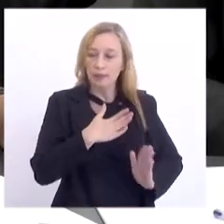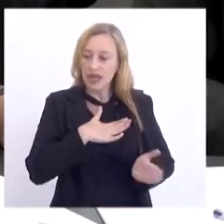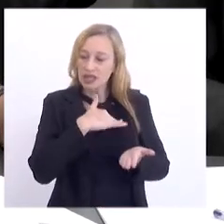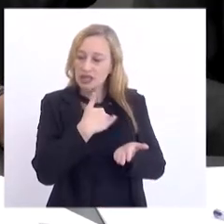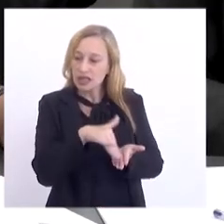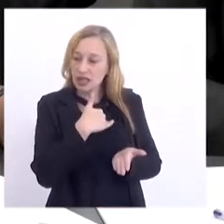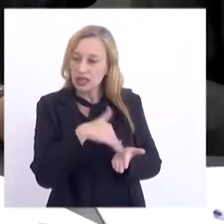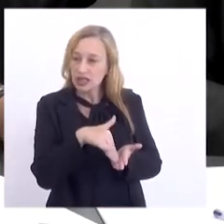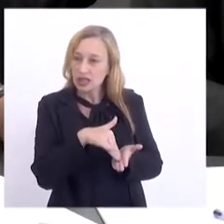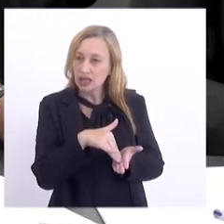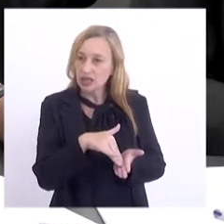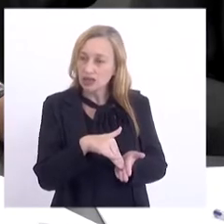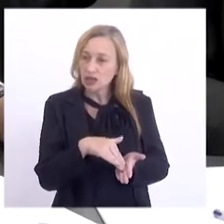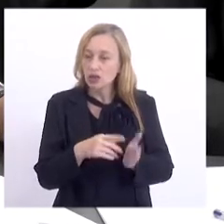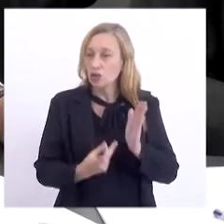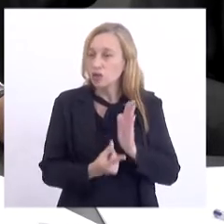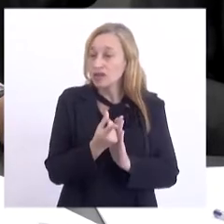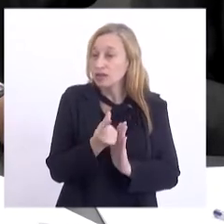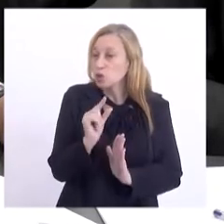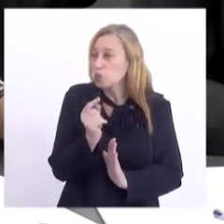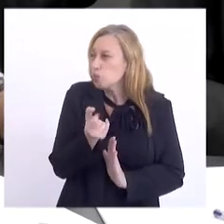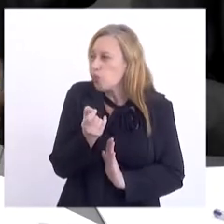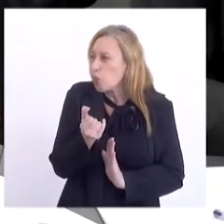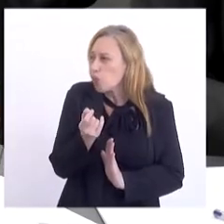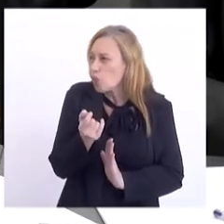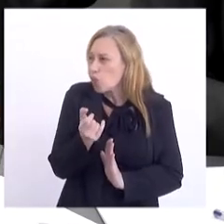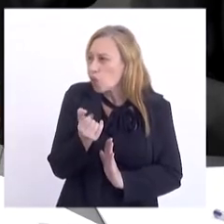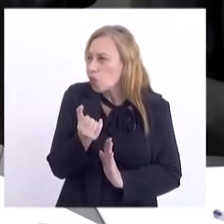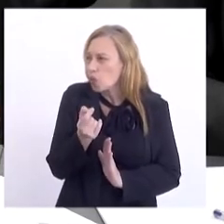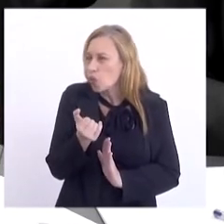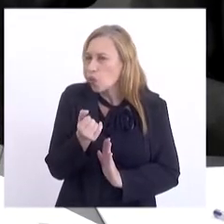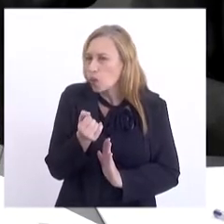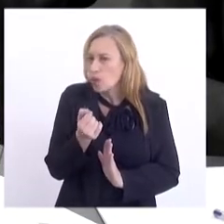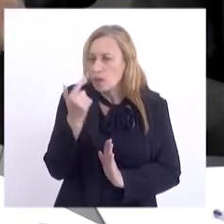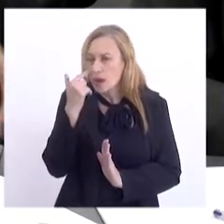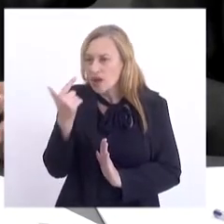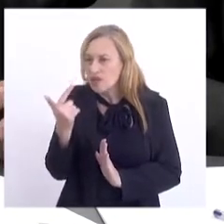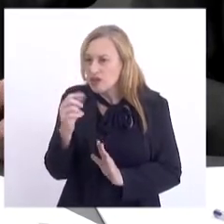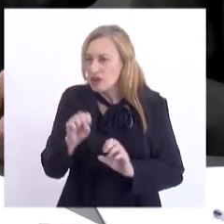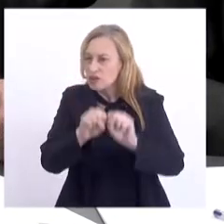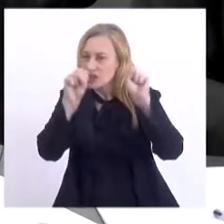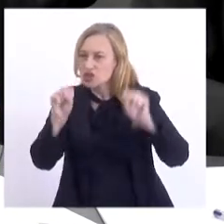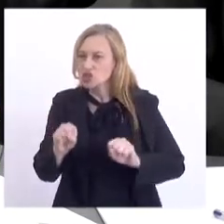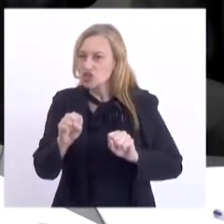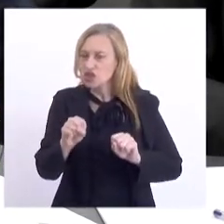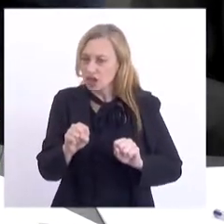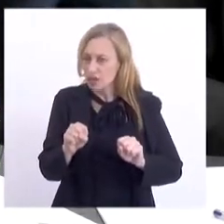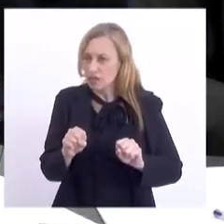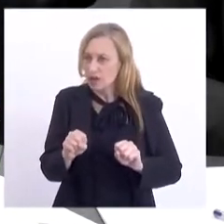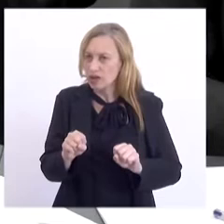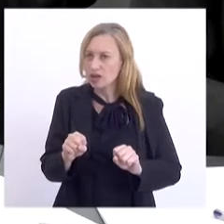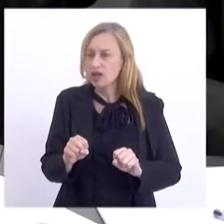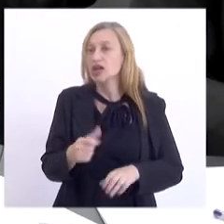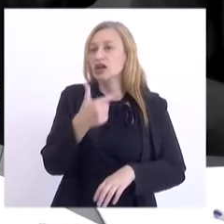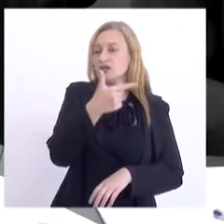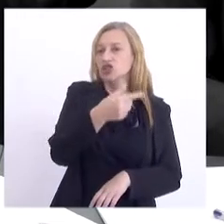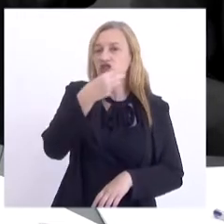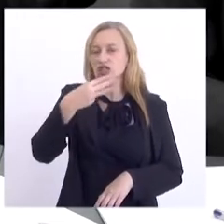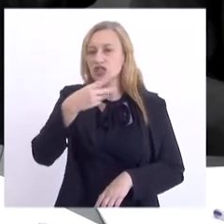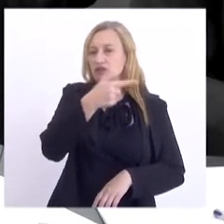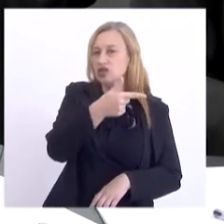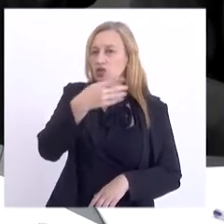que é uma secretaria com orçamento pequeno para rodar o sistema em todo o ciclo E aí